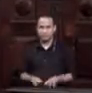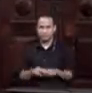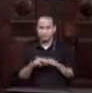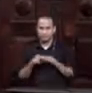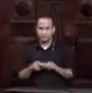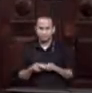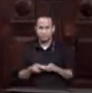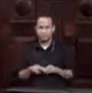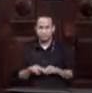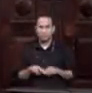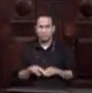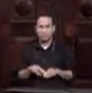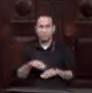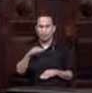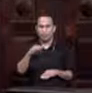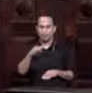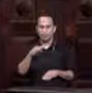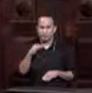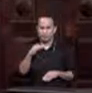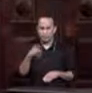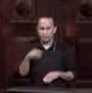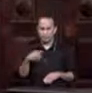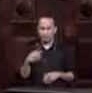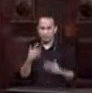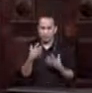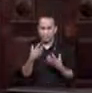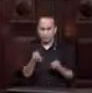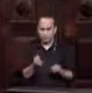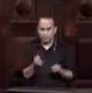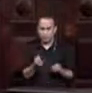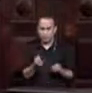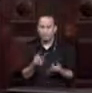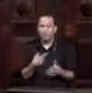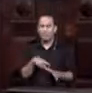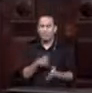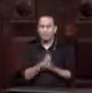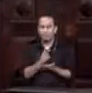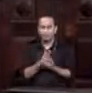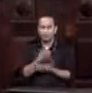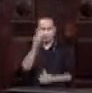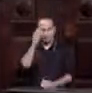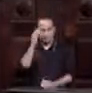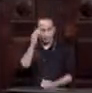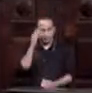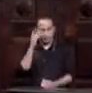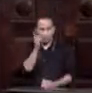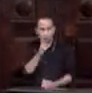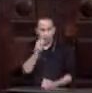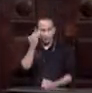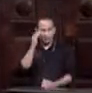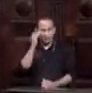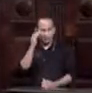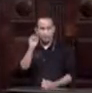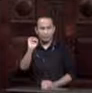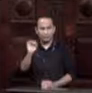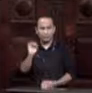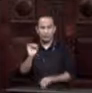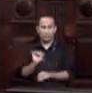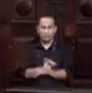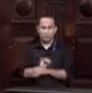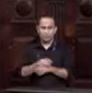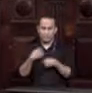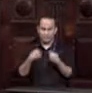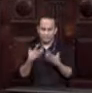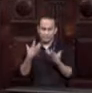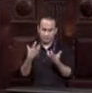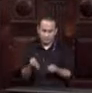elasticidade do teto aqui aprovado, mas mesmo assim nós entendemos, a bancada do PSDB entendeu que o projeto deveria ser aprovado.